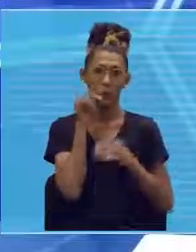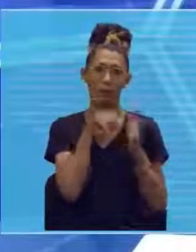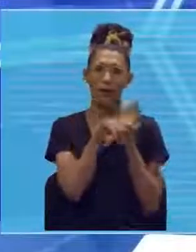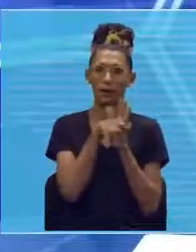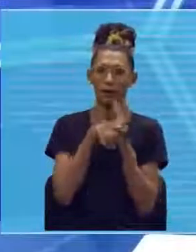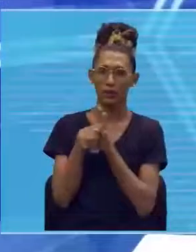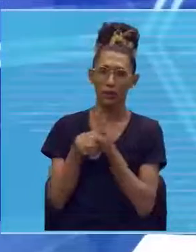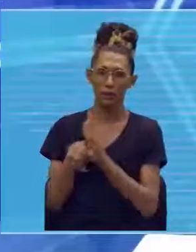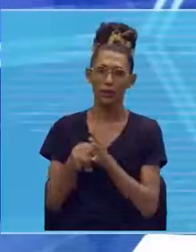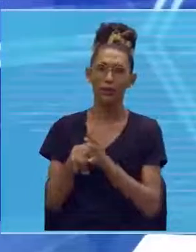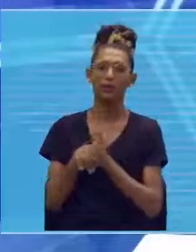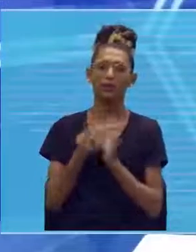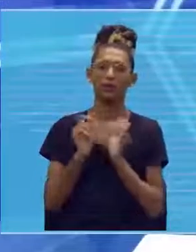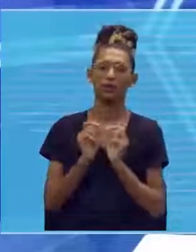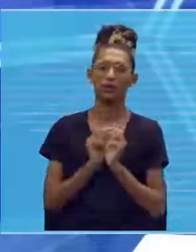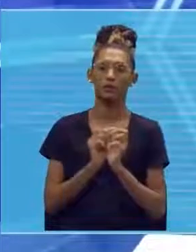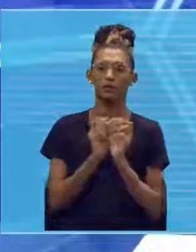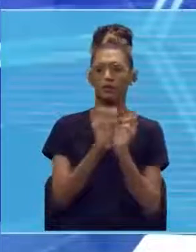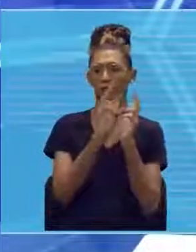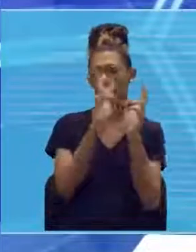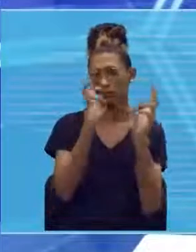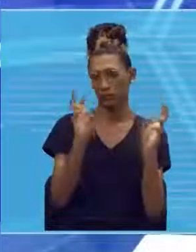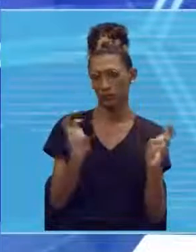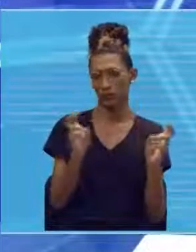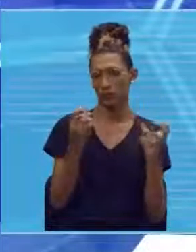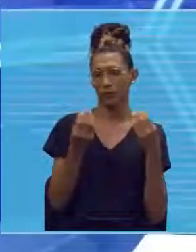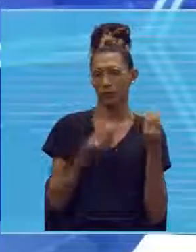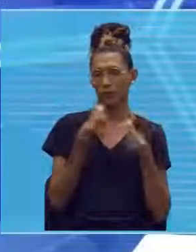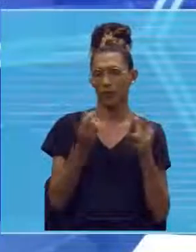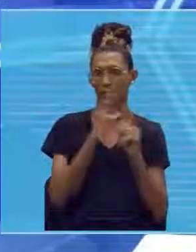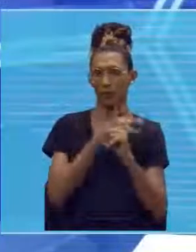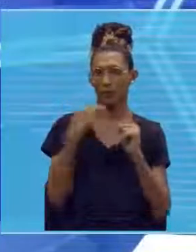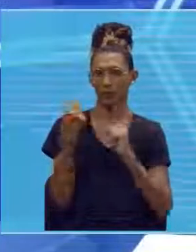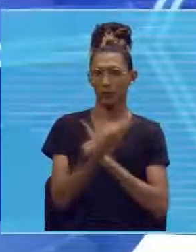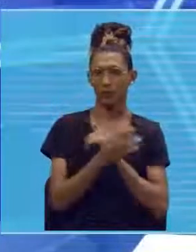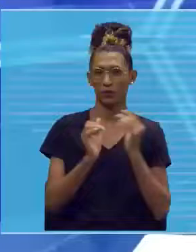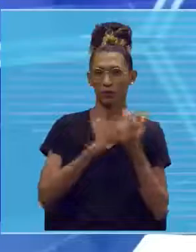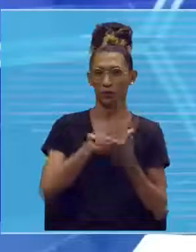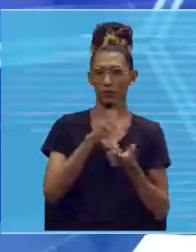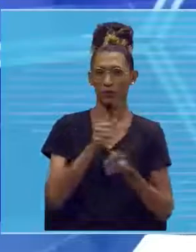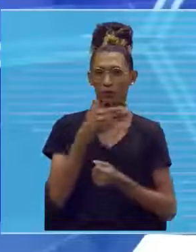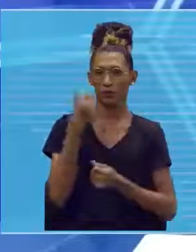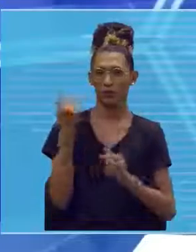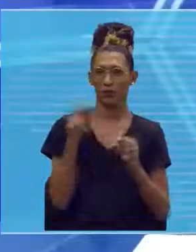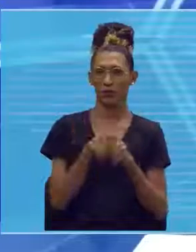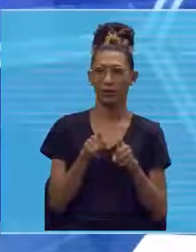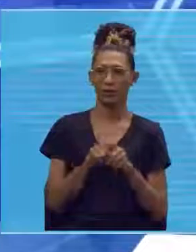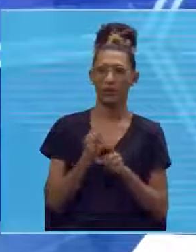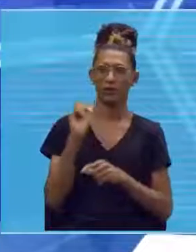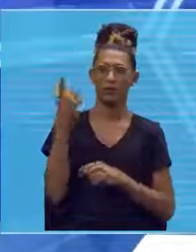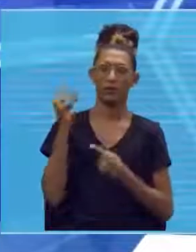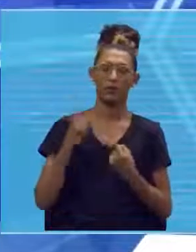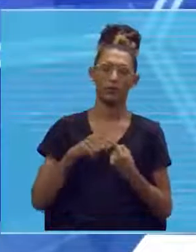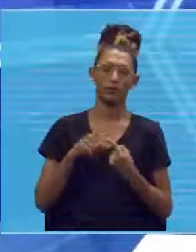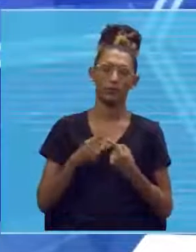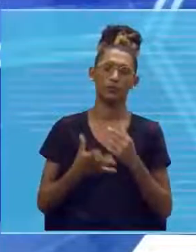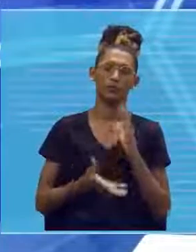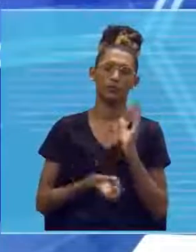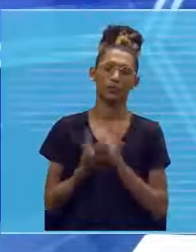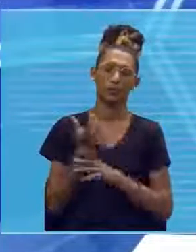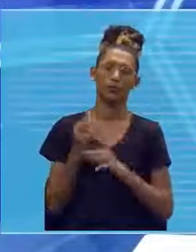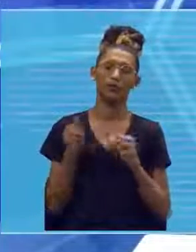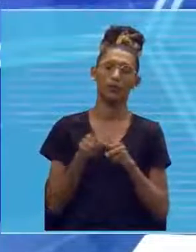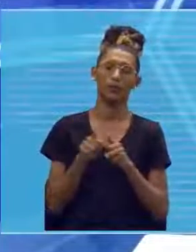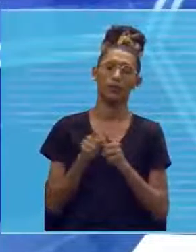curiosidade de vocês acerca dessas outras formas de ver o mundo dessas outras existências dessas formas de